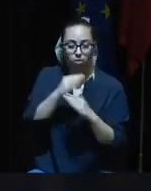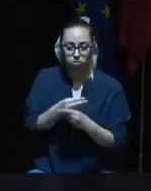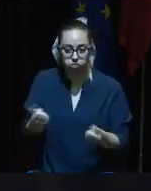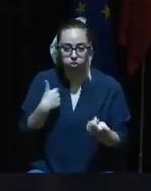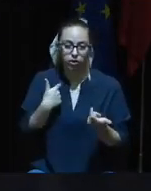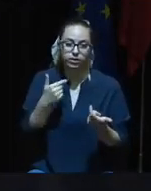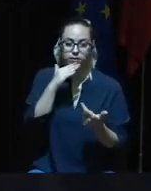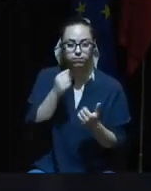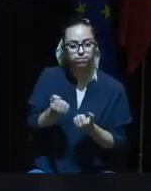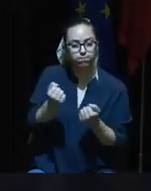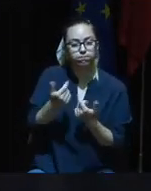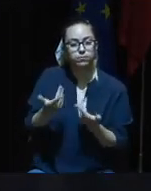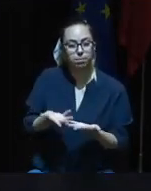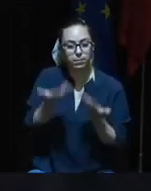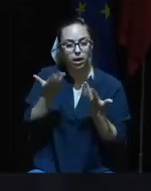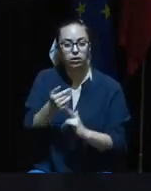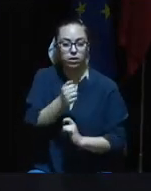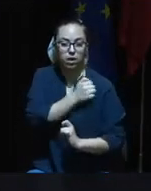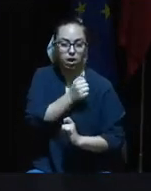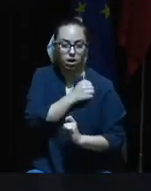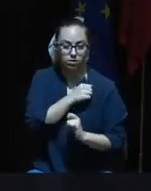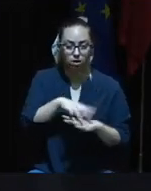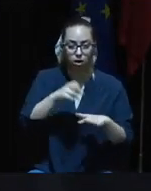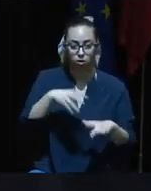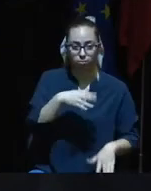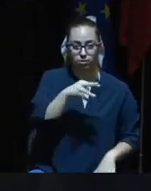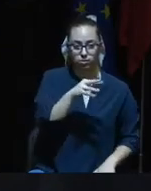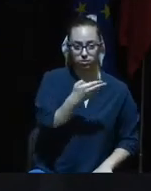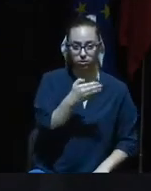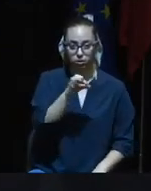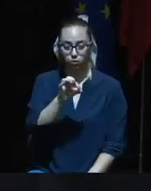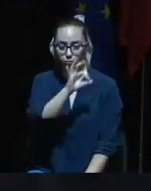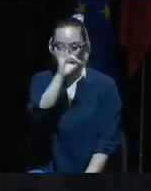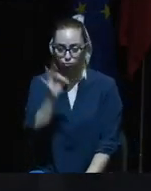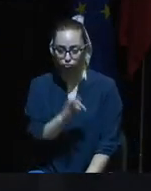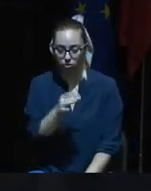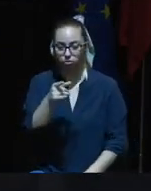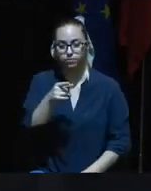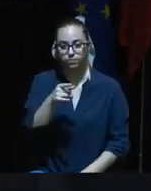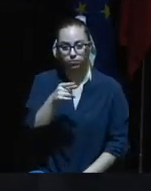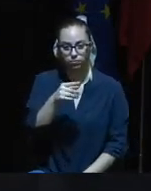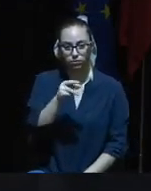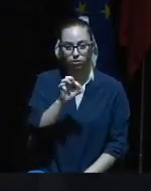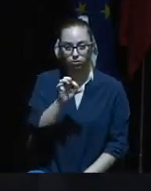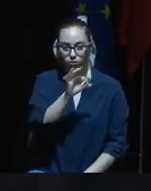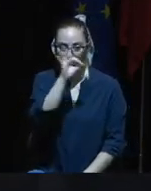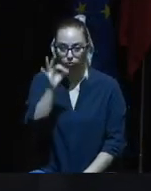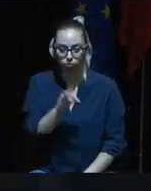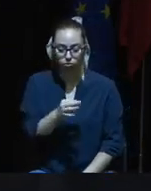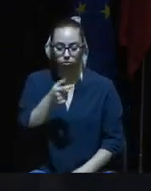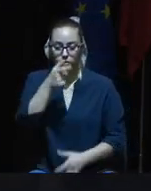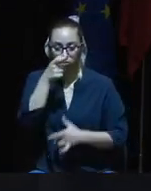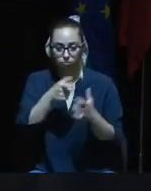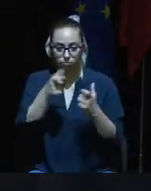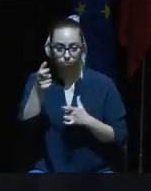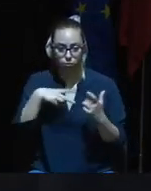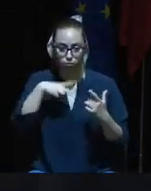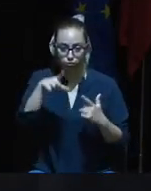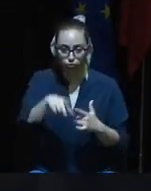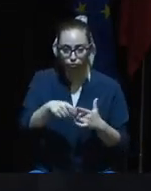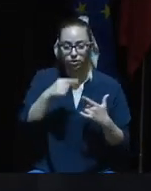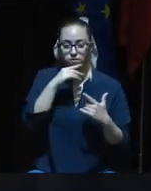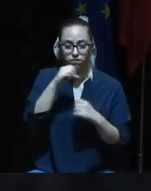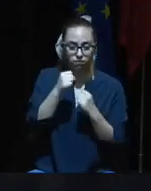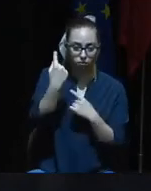porque trinta por cento os portugueses vivem em casas que não são confortavelmente frescas e noventa e oito por cento não tem ar condicionado nos